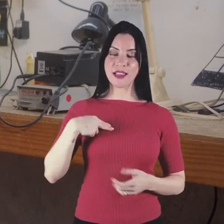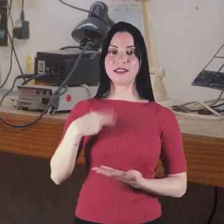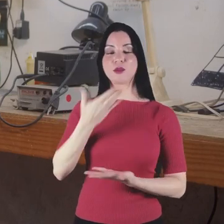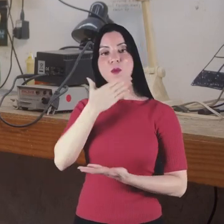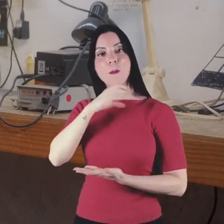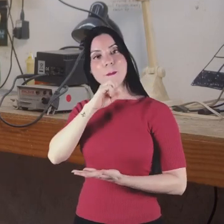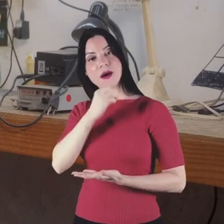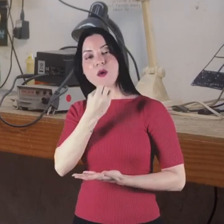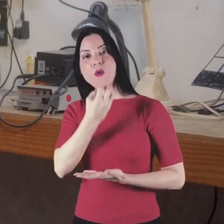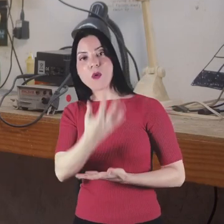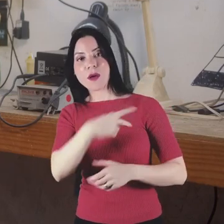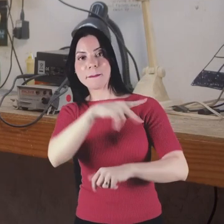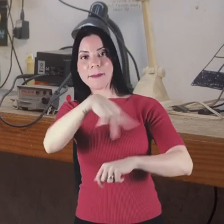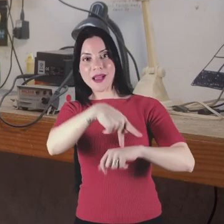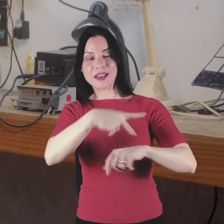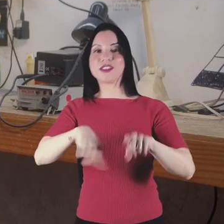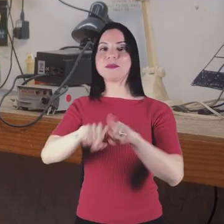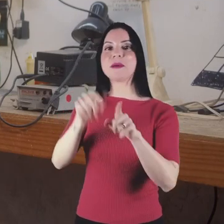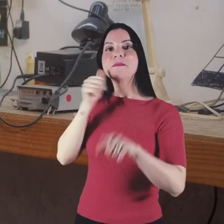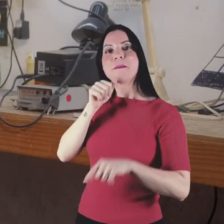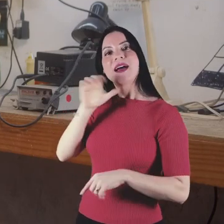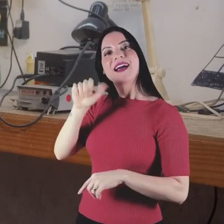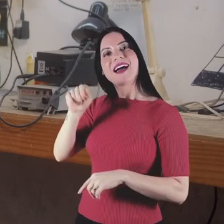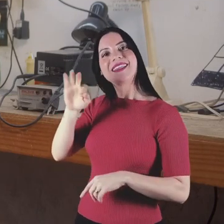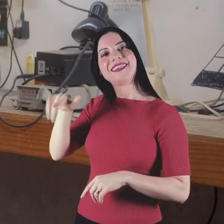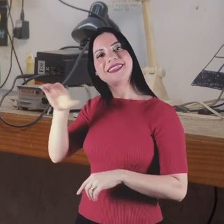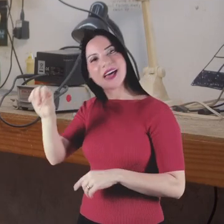mãe é de Hong Kong, meu pai era de Cantão. Então acho que ser